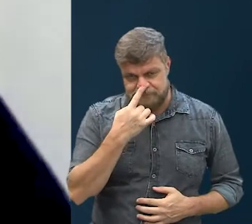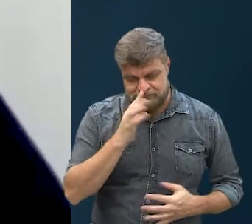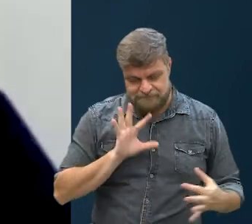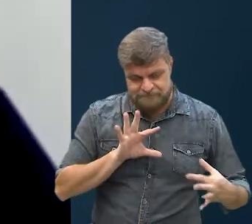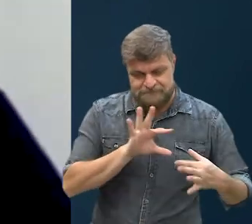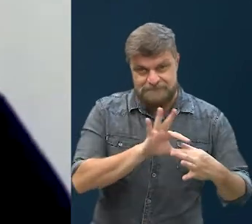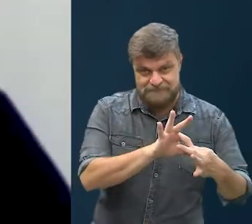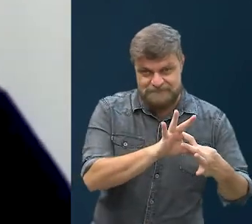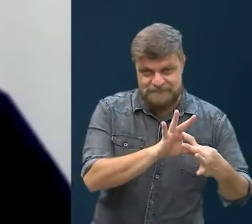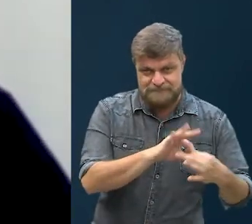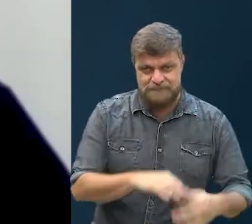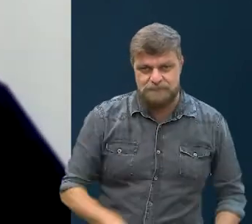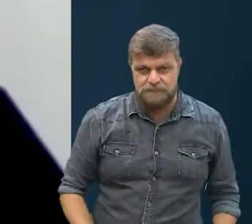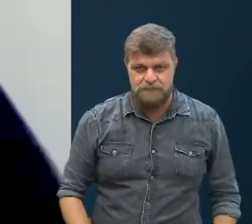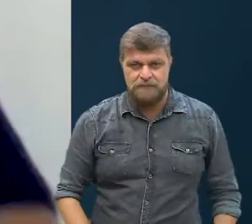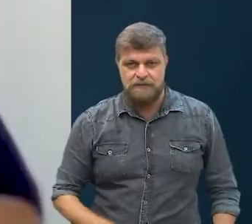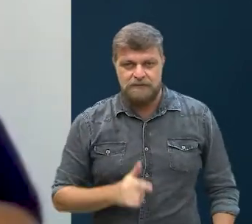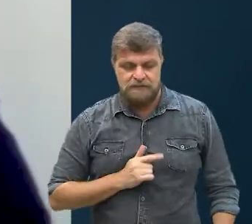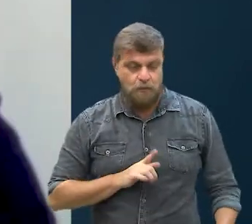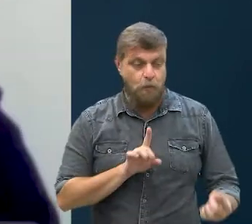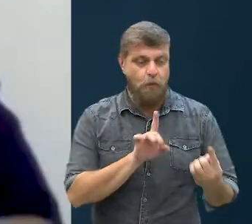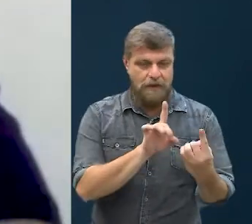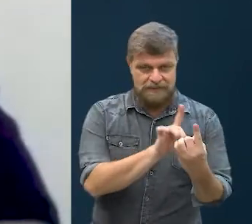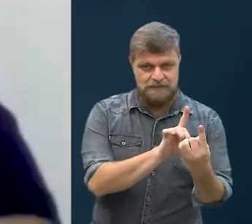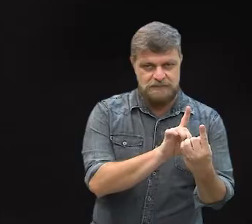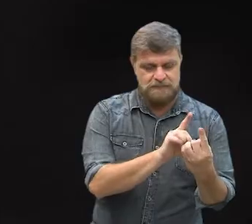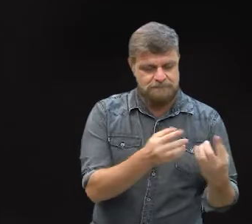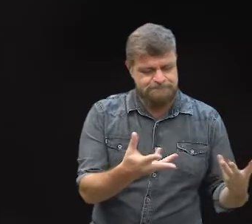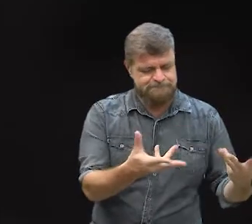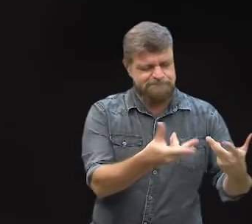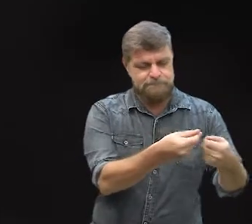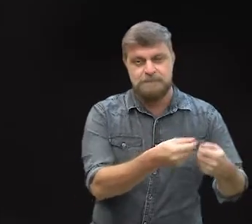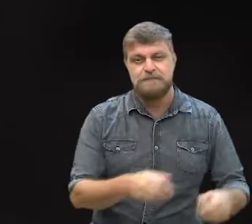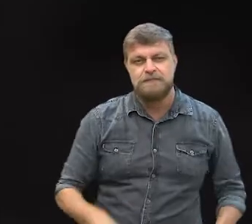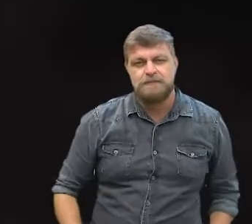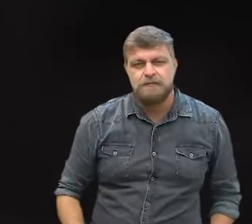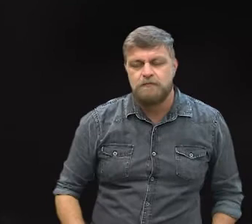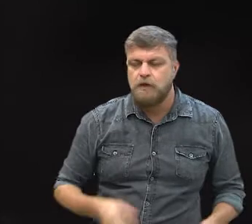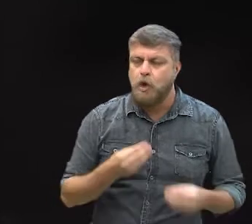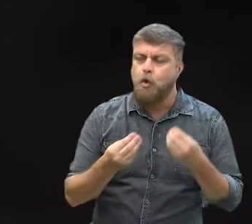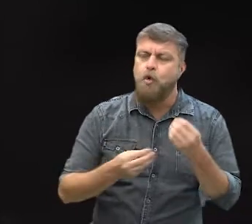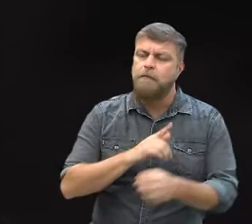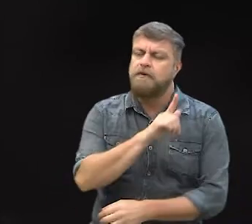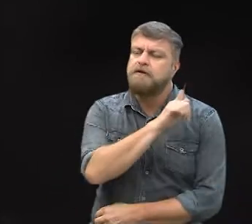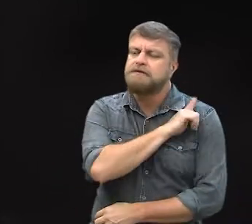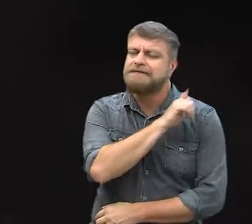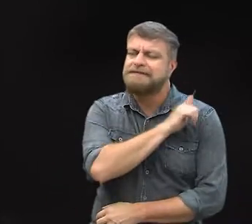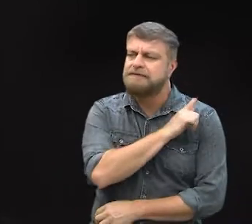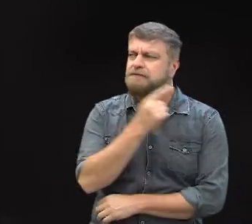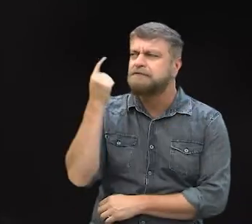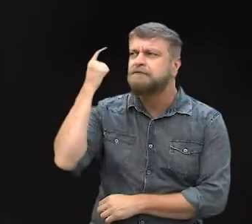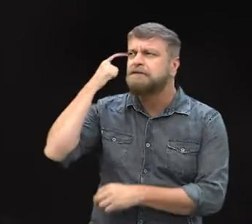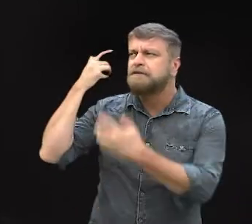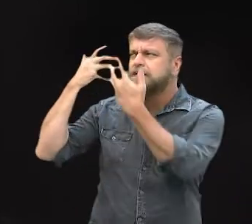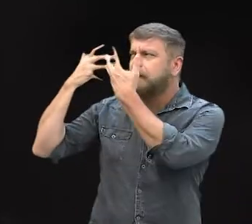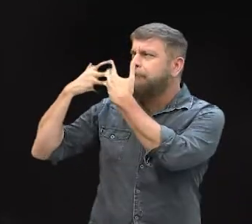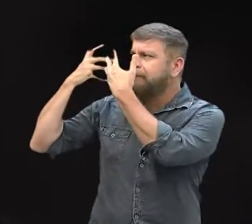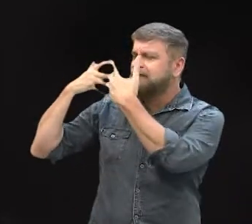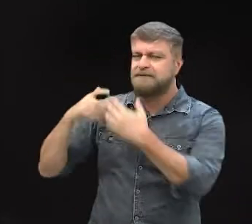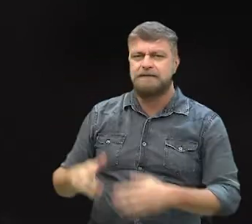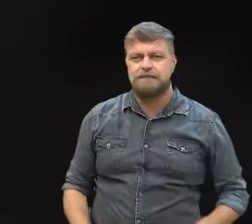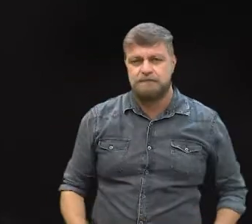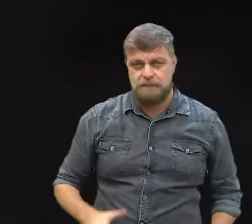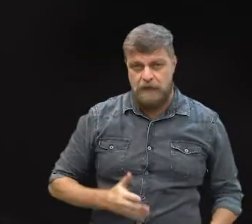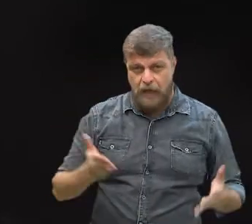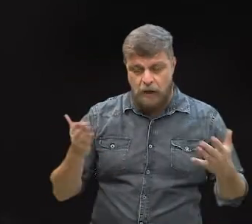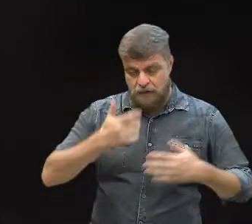integração entre os modos de atendimento. E como esse gestor ele consegue pensar, porque outra coisa, eu